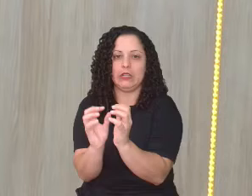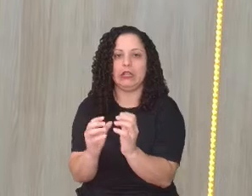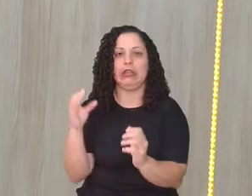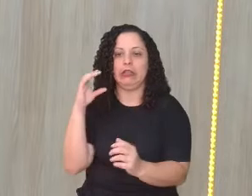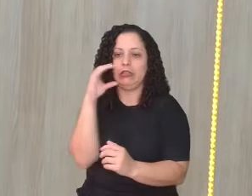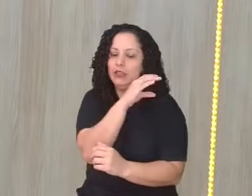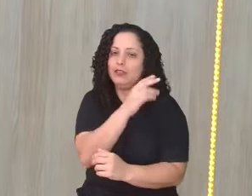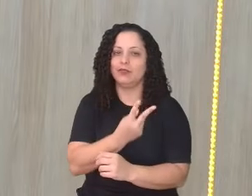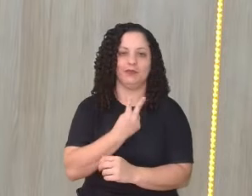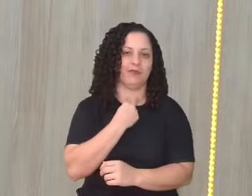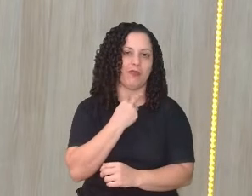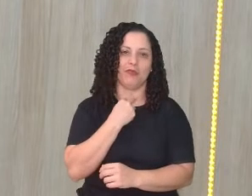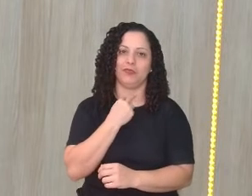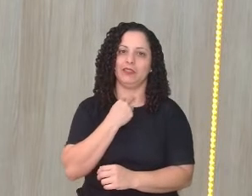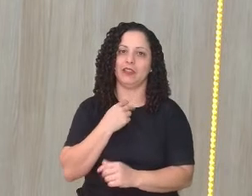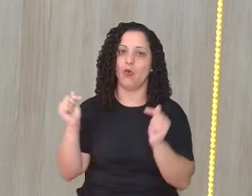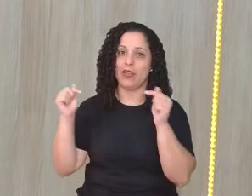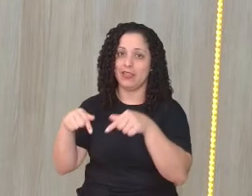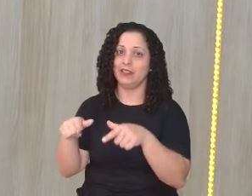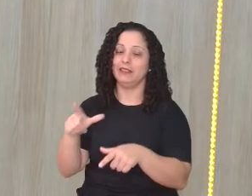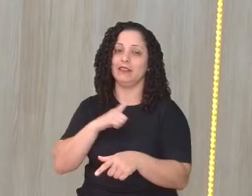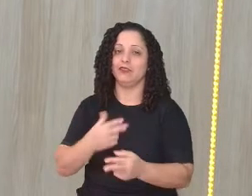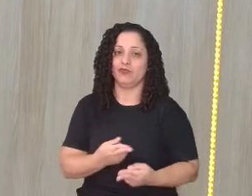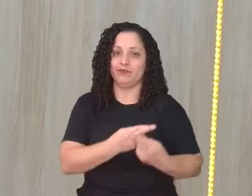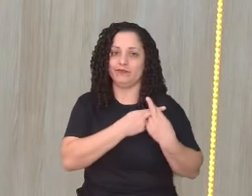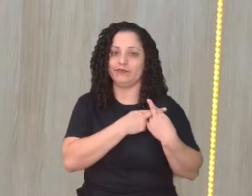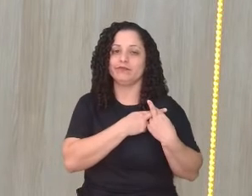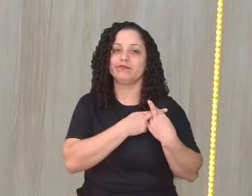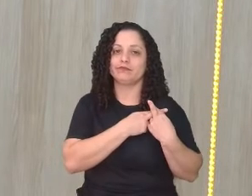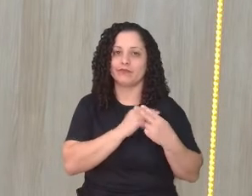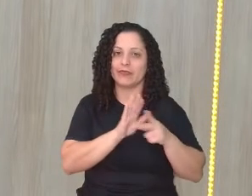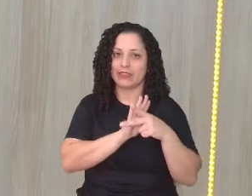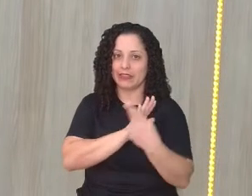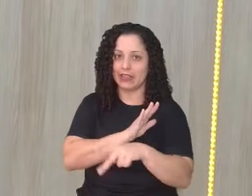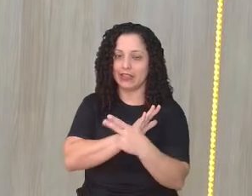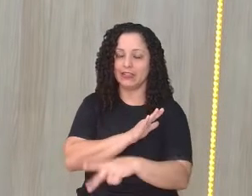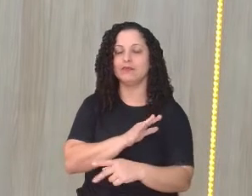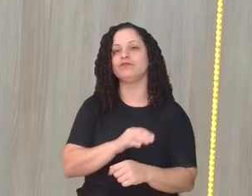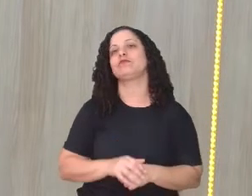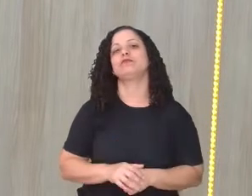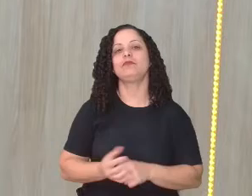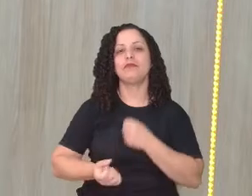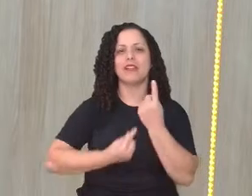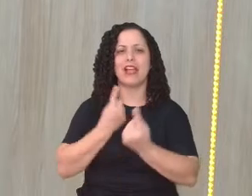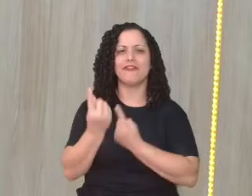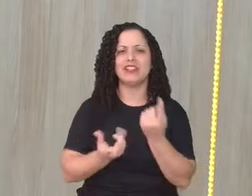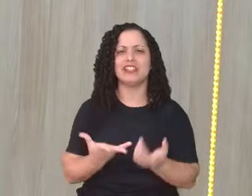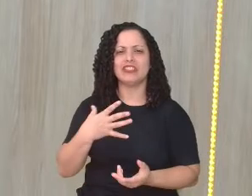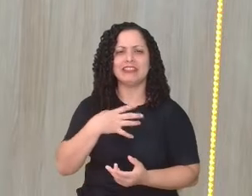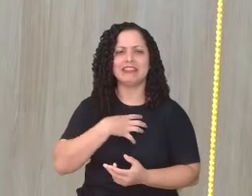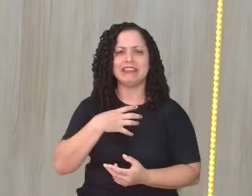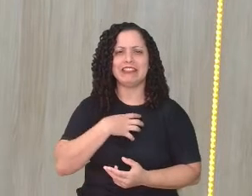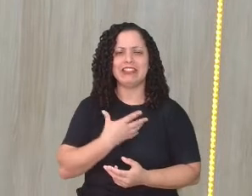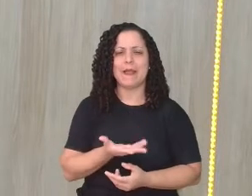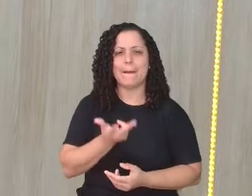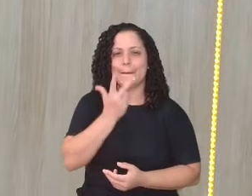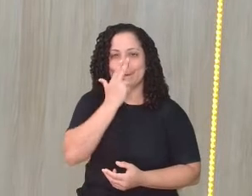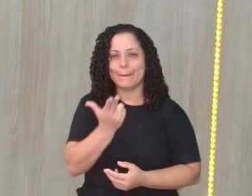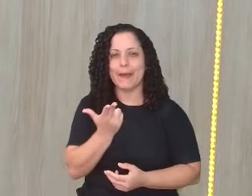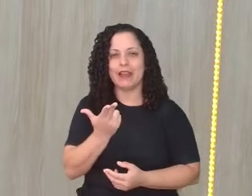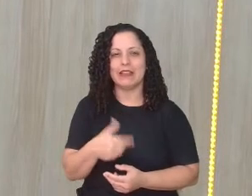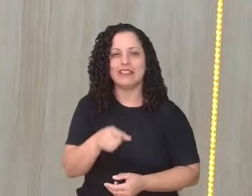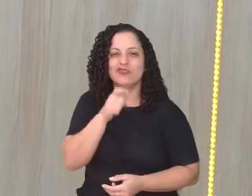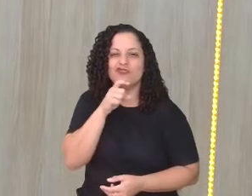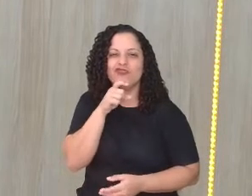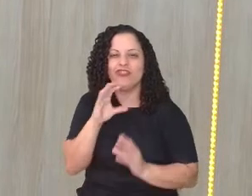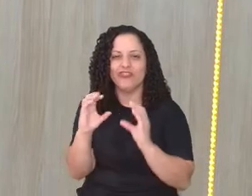Vocês viram que o saco escrotal ele tem a sua função. Muitas pessoas acham que ele é até mais frio, né, do que a temperatura do corpo. E